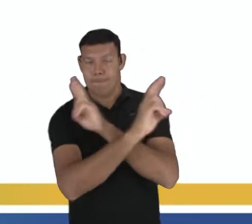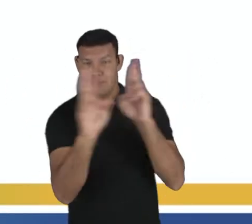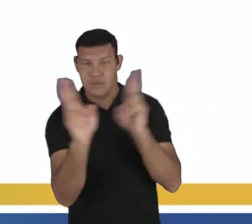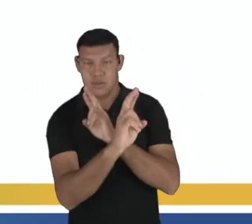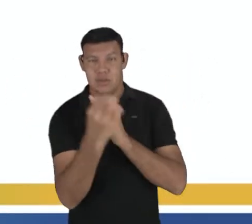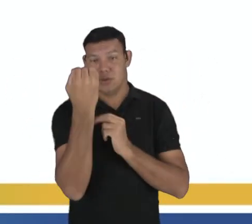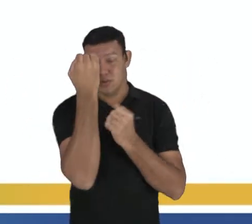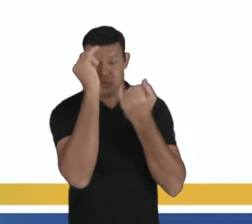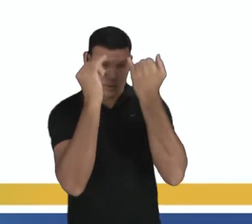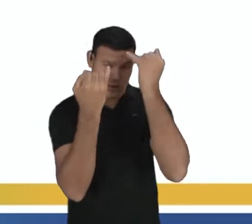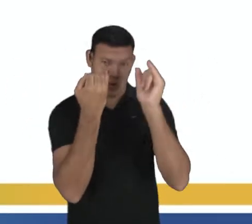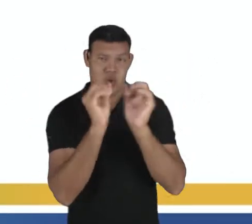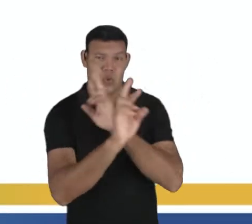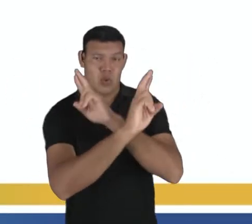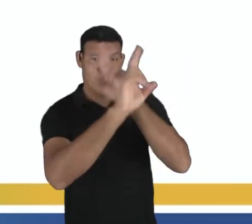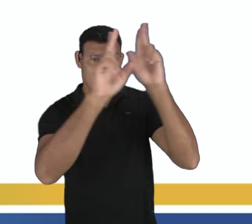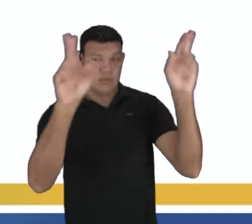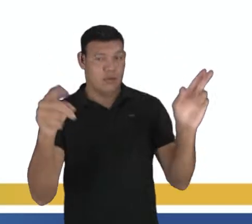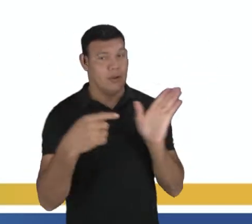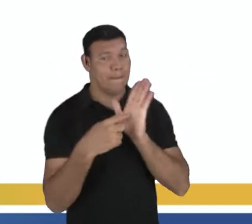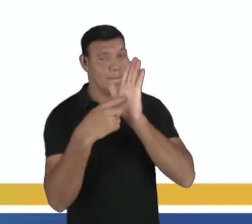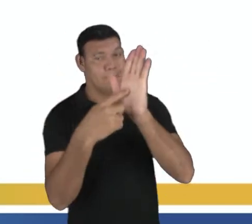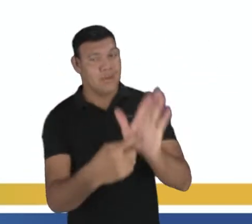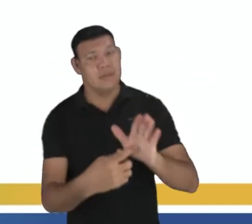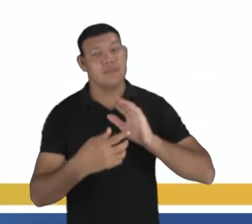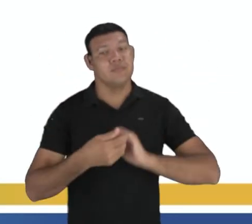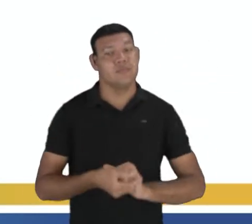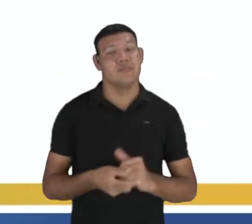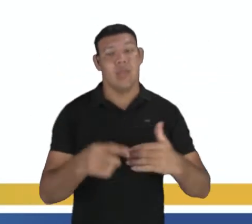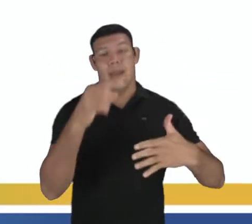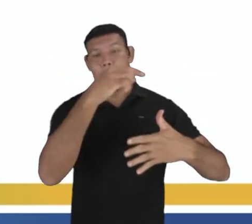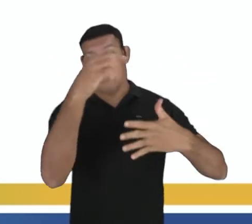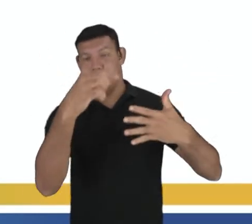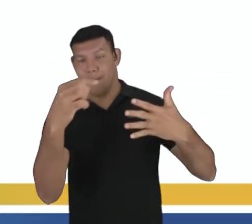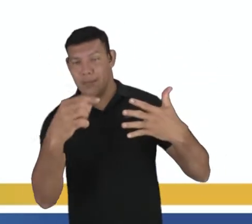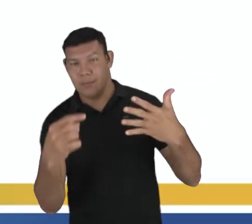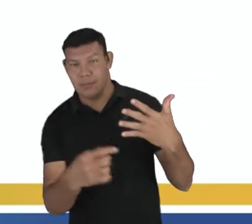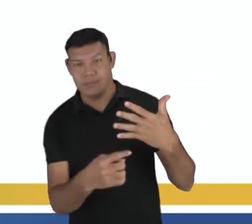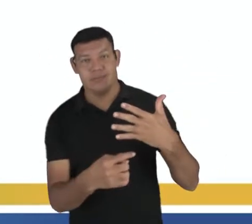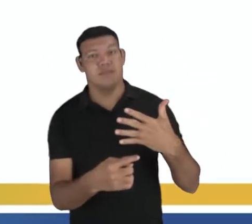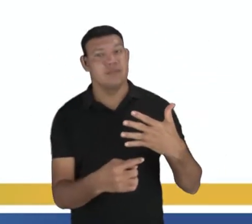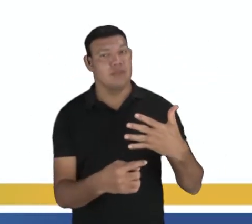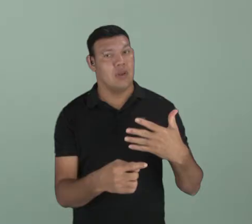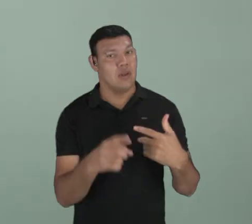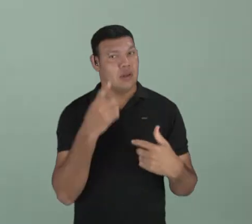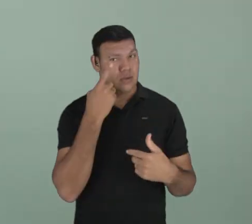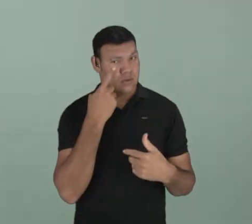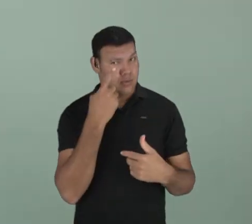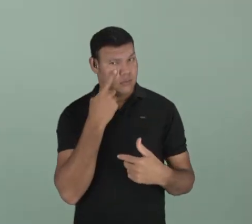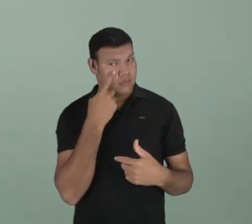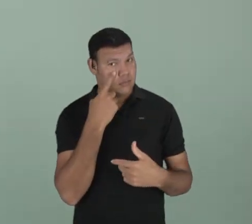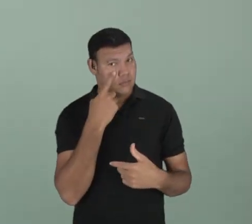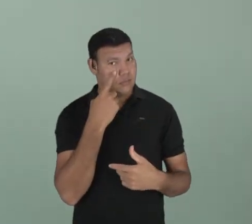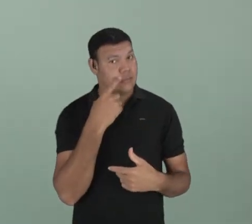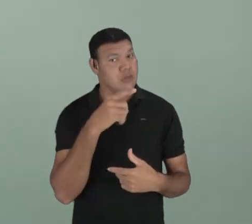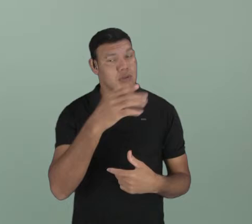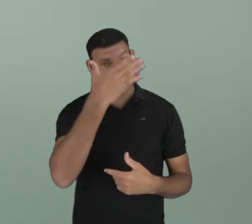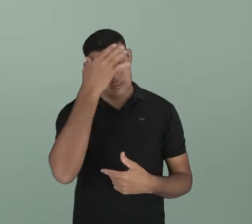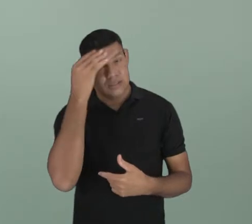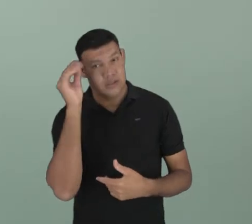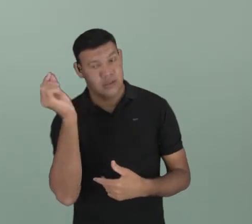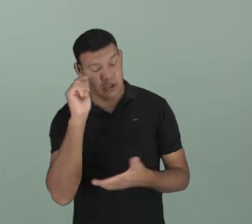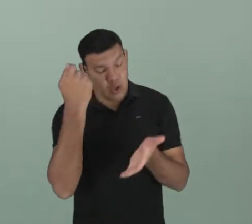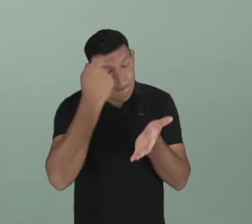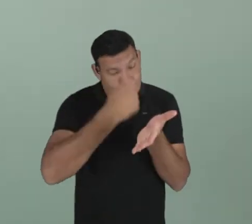diferentes ideias apresentadas. O operador, isso é bastante lembrar e anotar